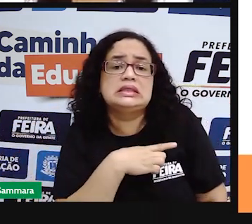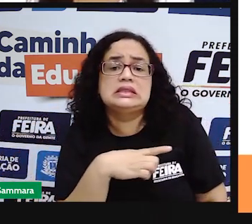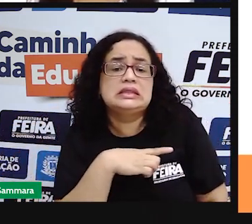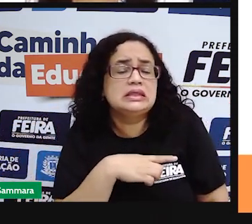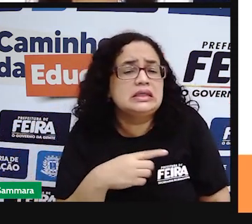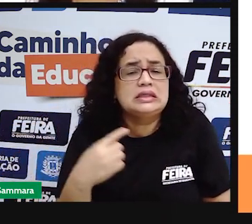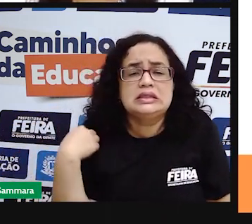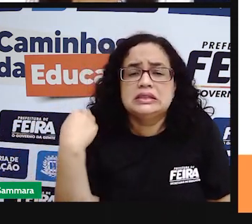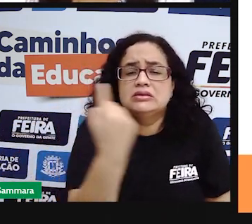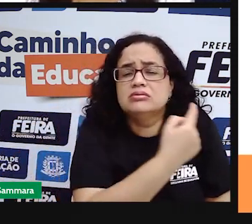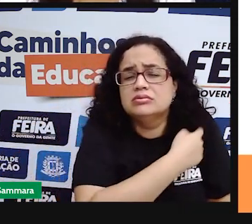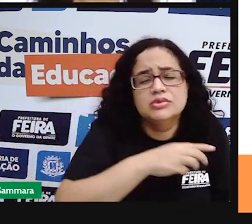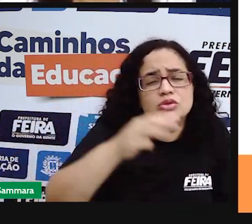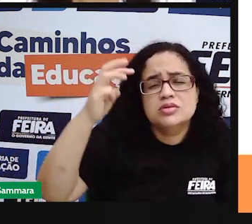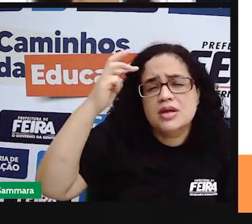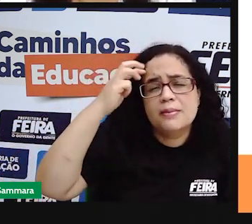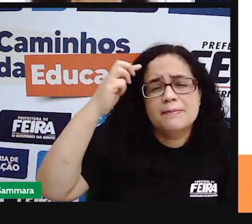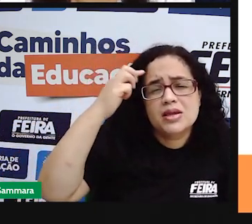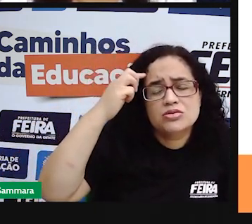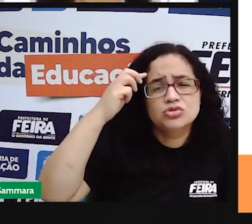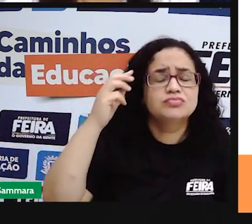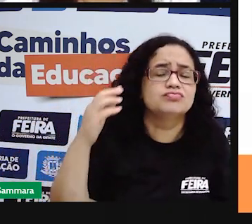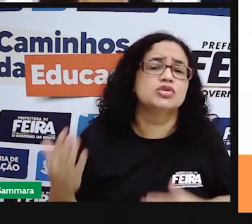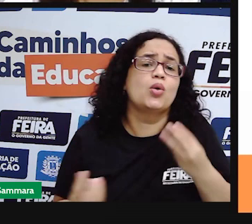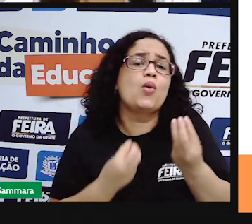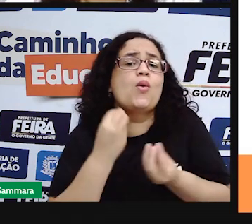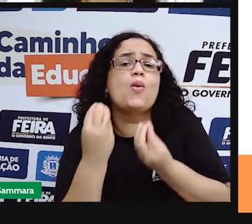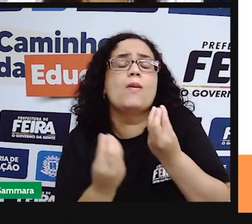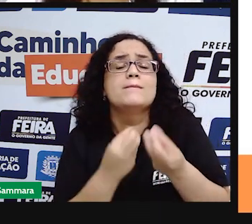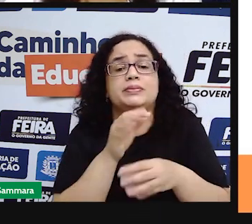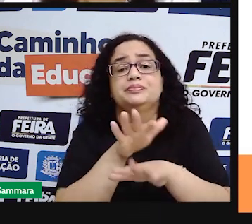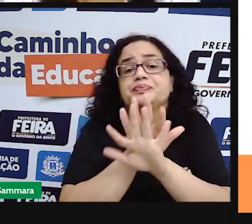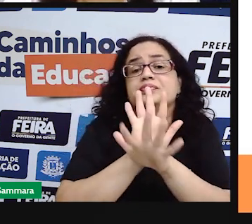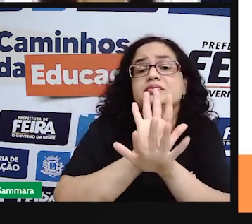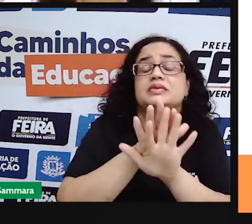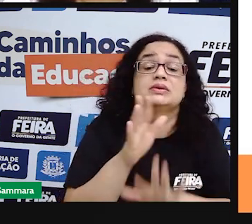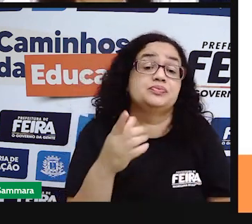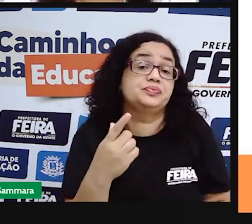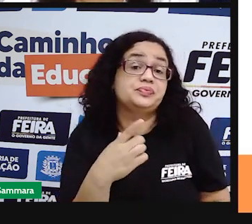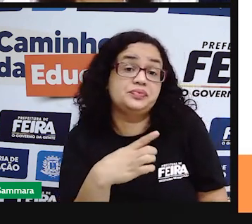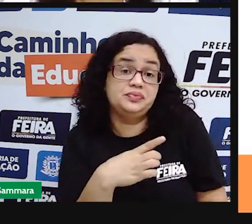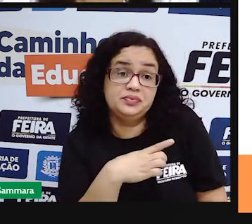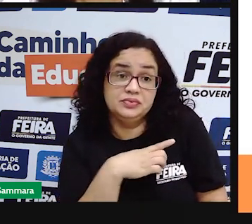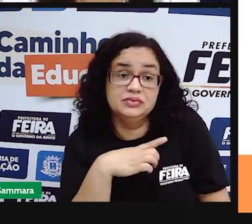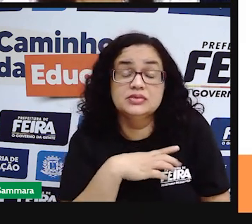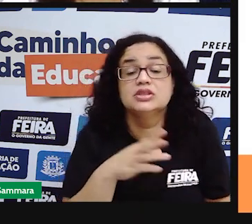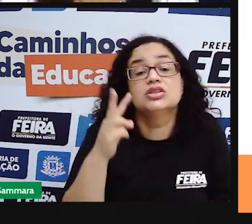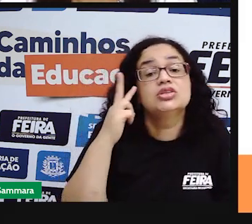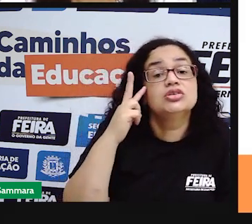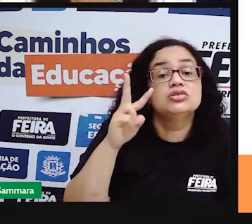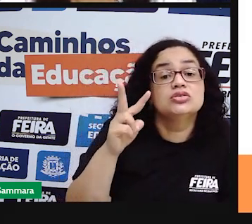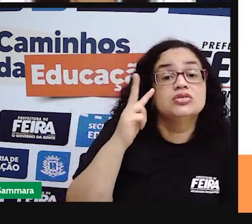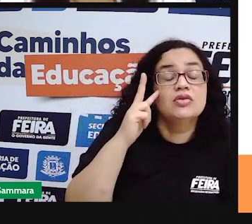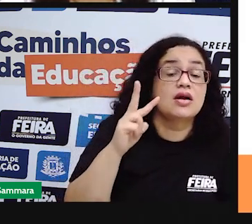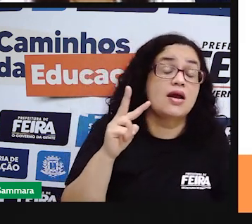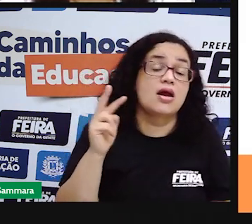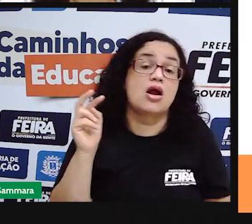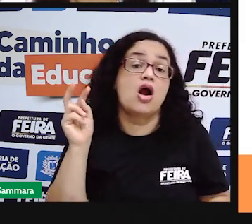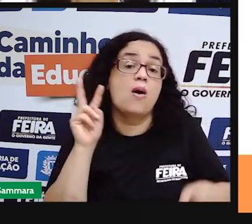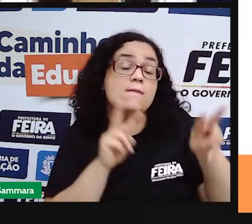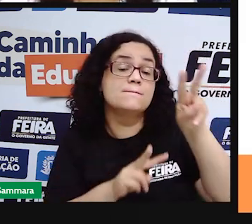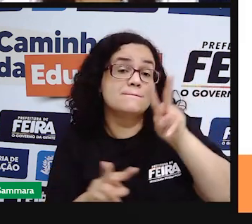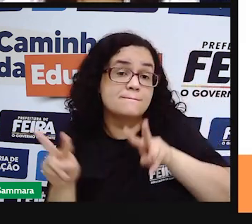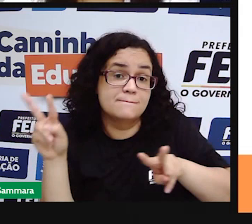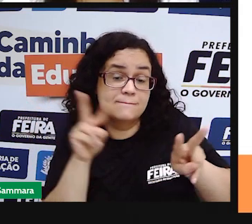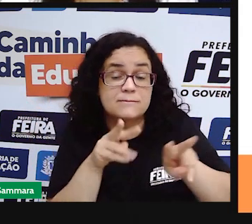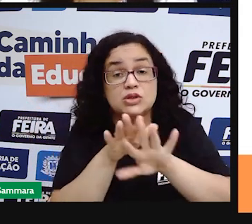mente em relação às projeções, em relação às sombras que aparecem, que a gente vê. Então, a gente observa aí sombras